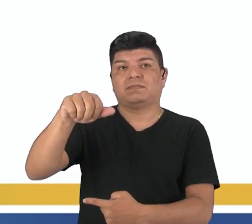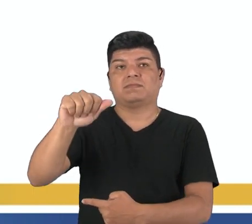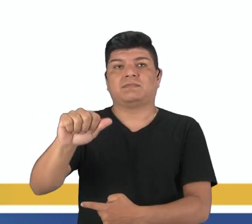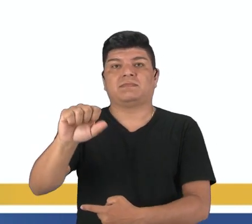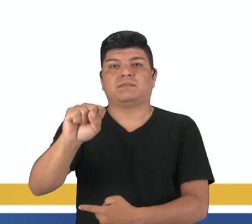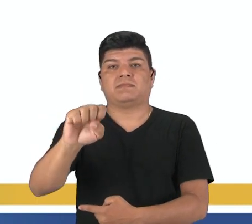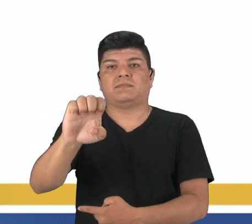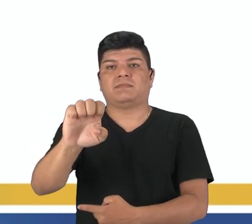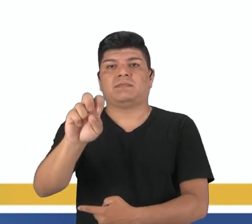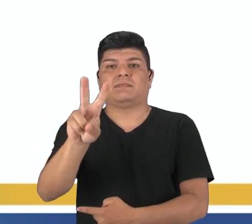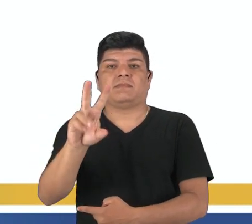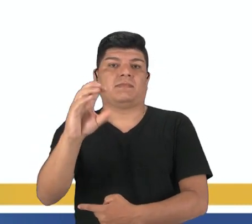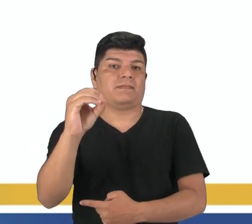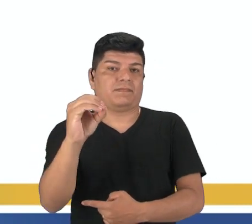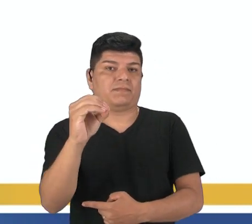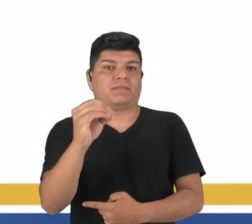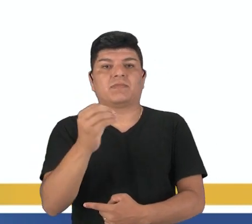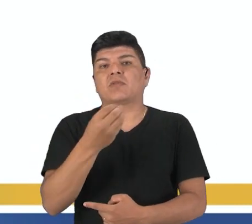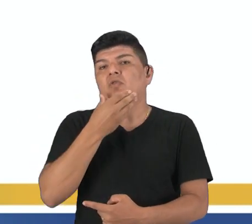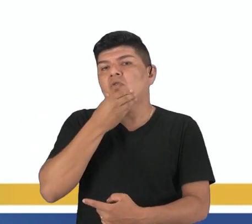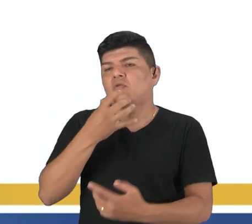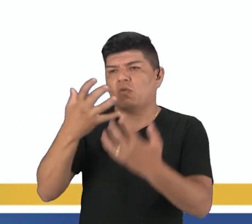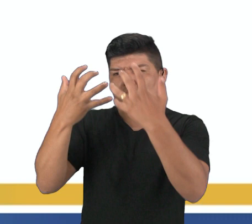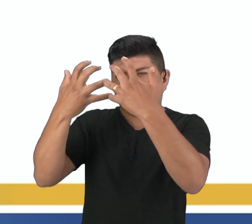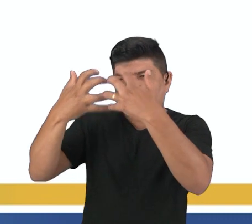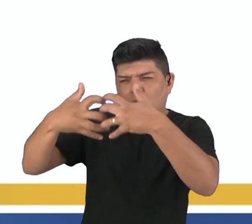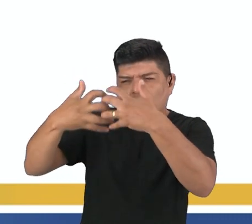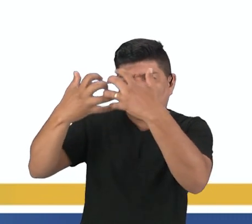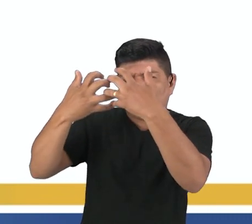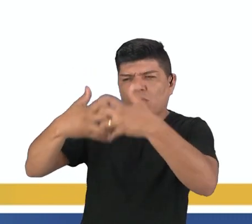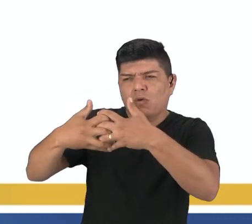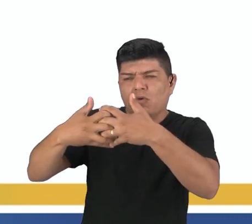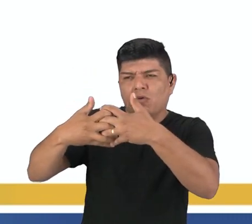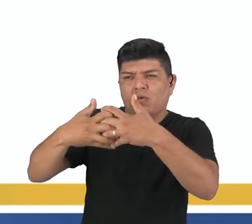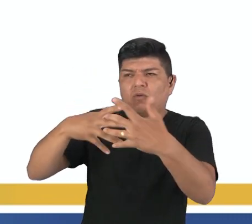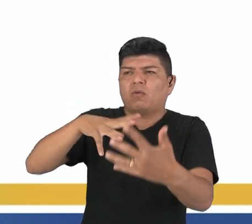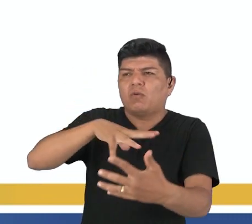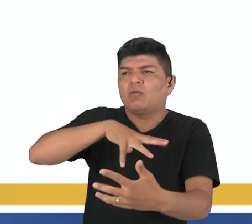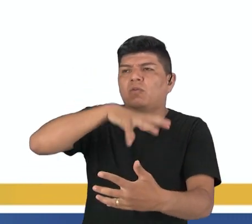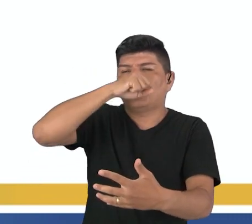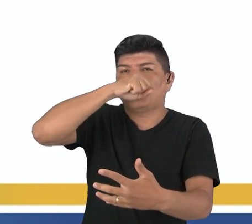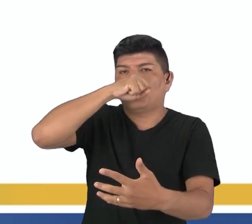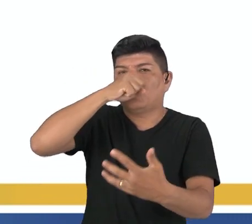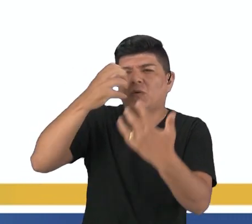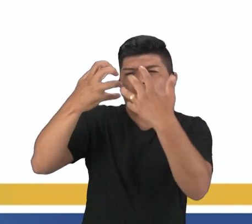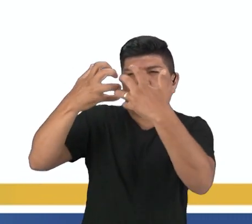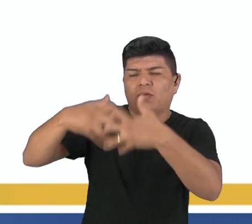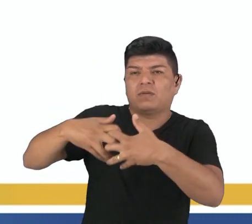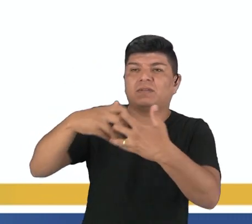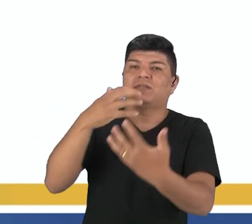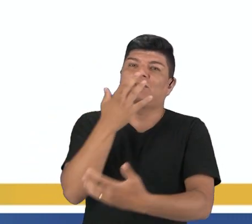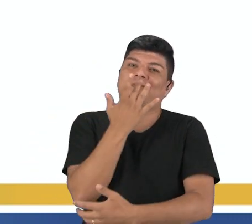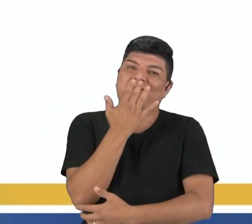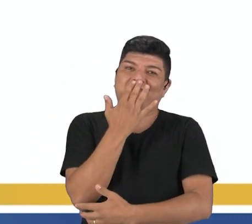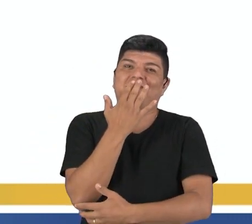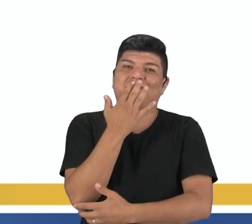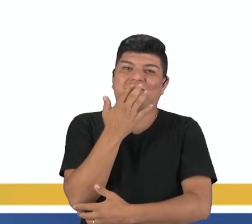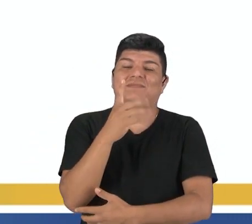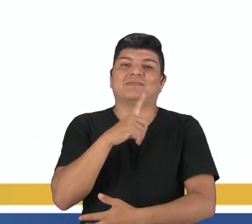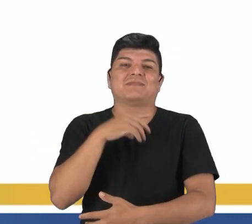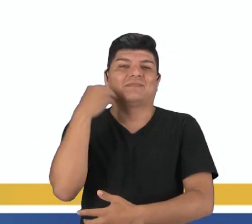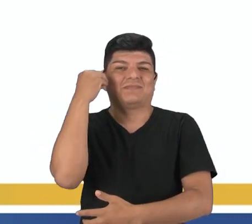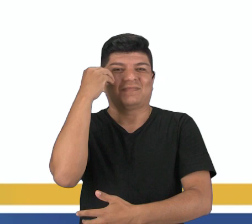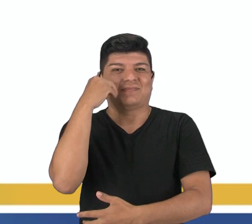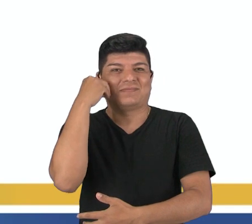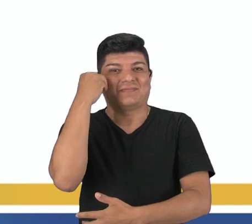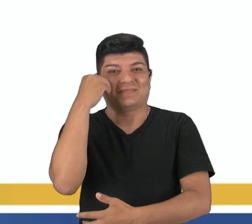o homem que confunde odores com cores. Então, ele tem nessa experiência, as pessoas vão procurar uma